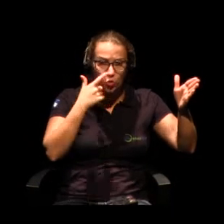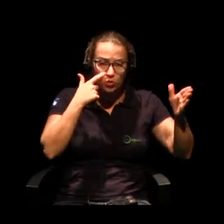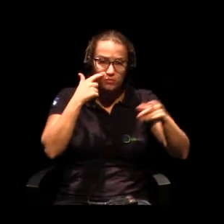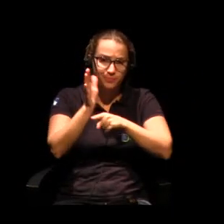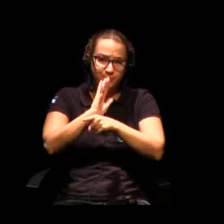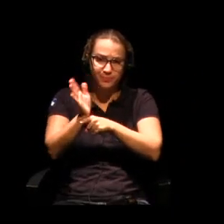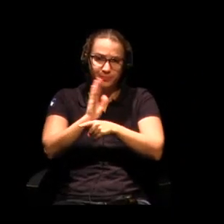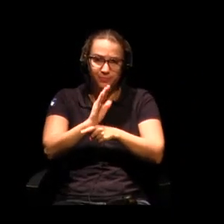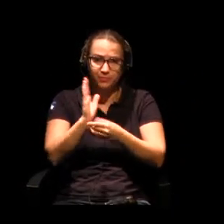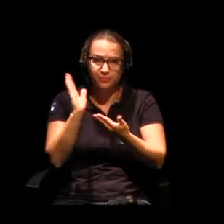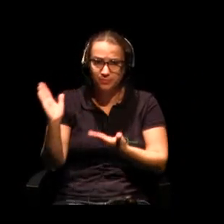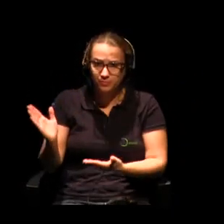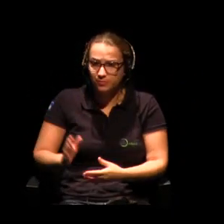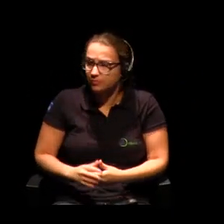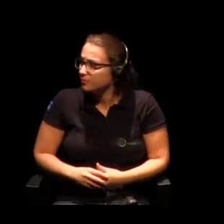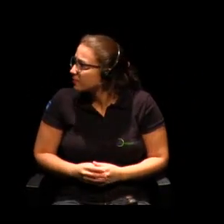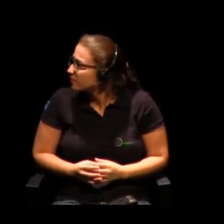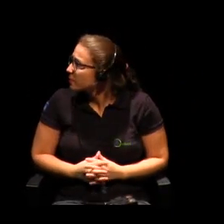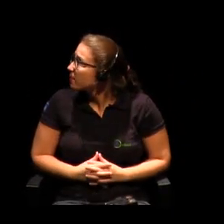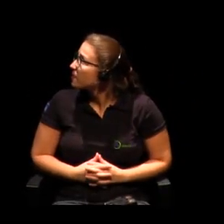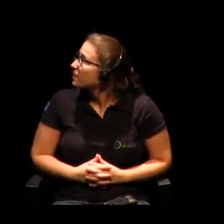Você pode passar o vídeo agora, por favor?